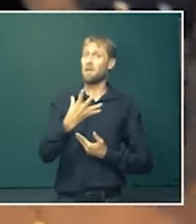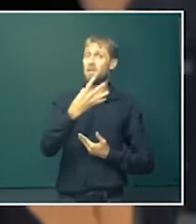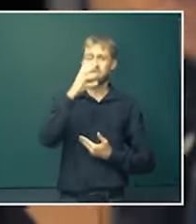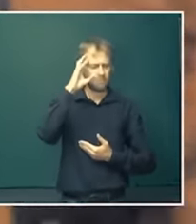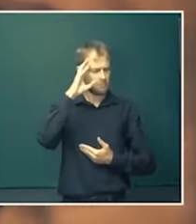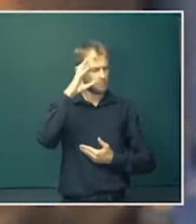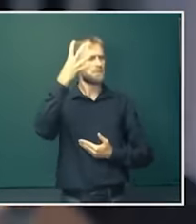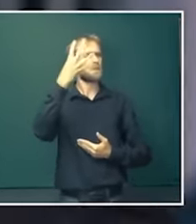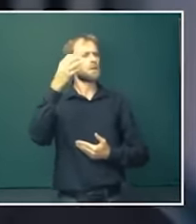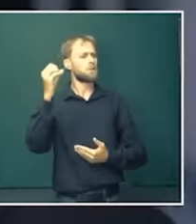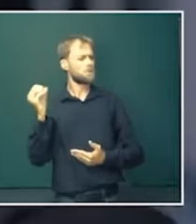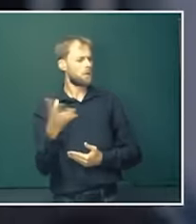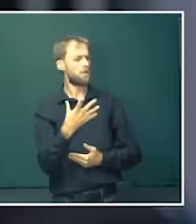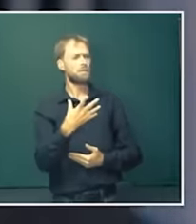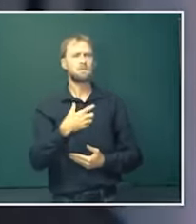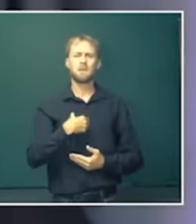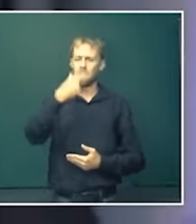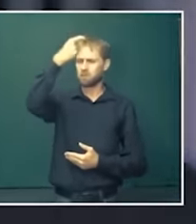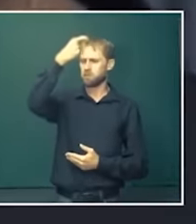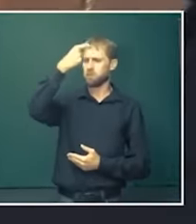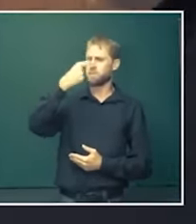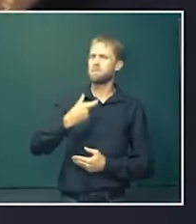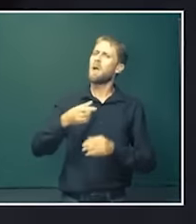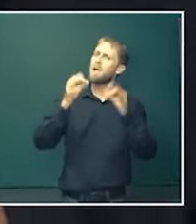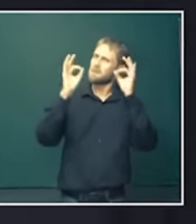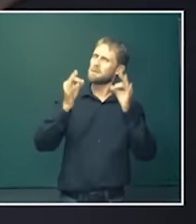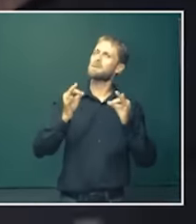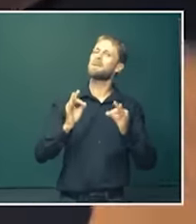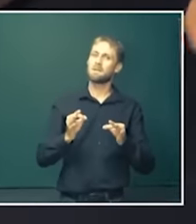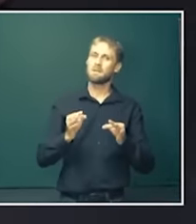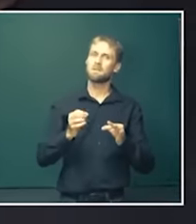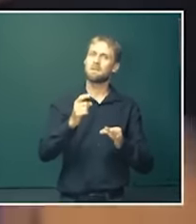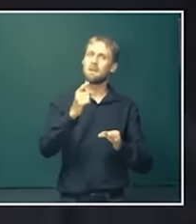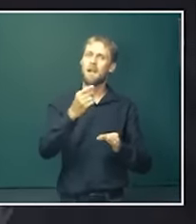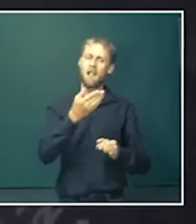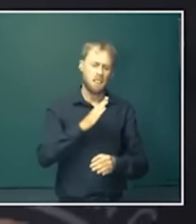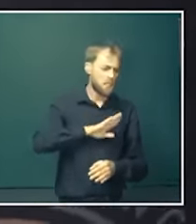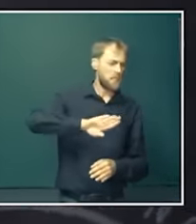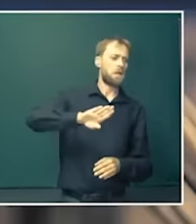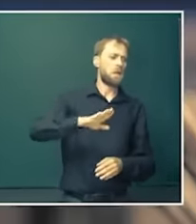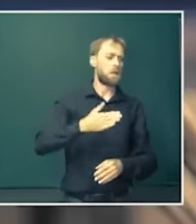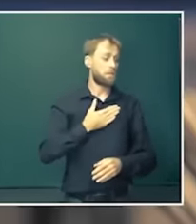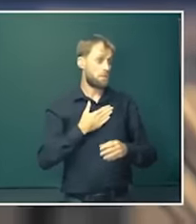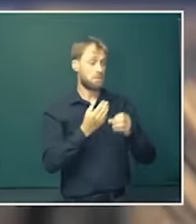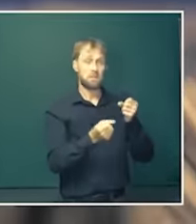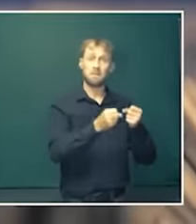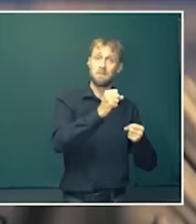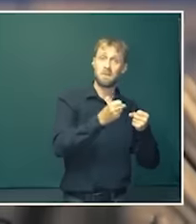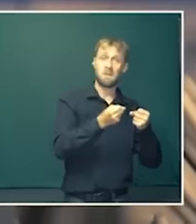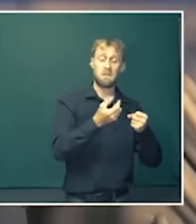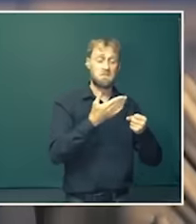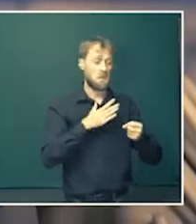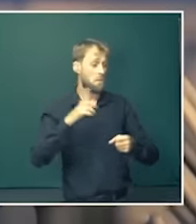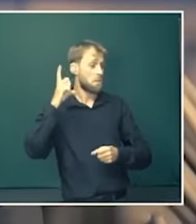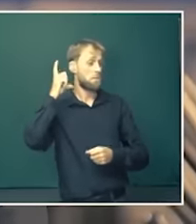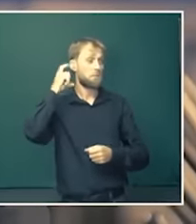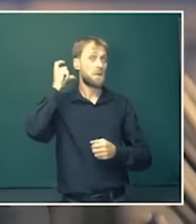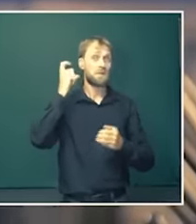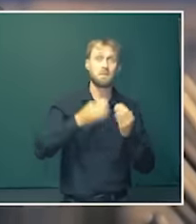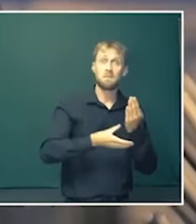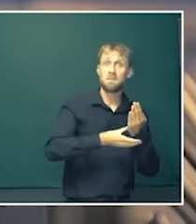e viro o cara certo. Você não gosta do meu carro, meu perfume, meu